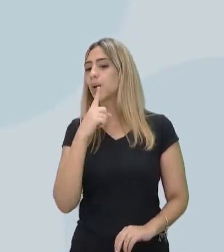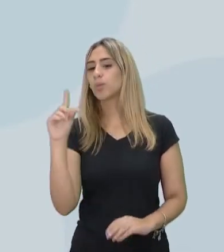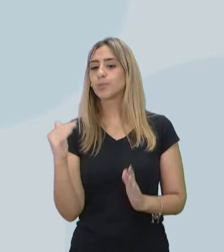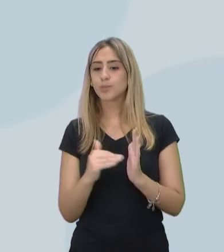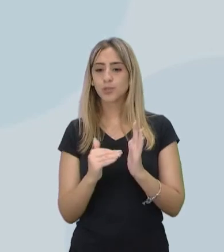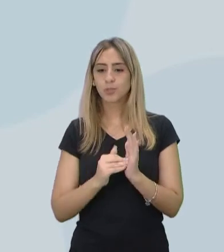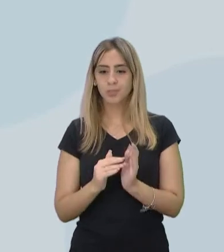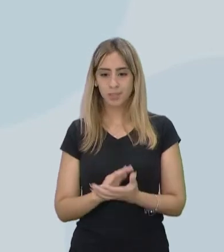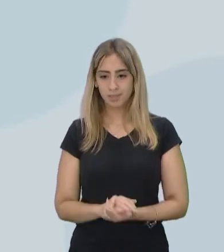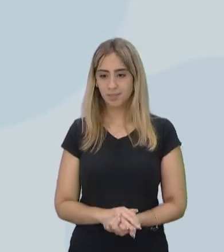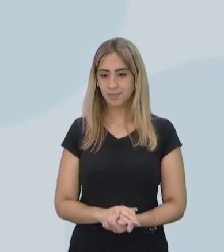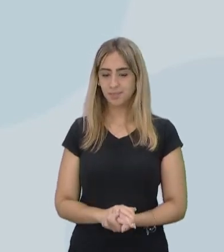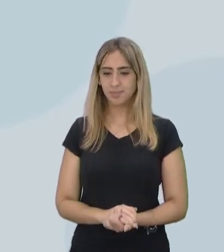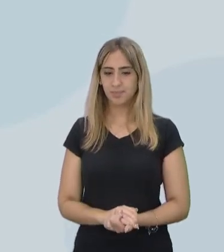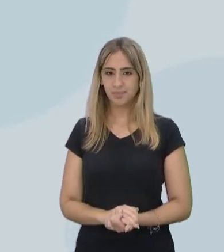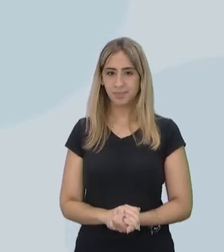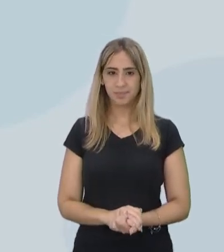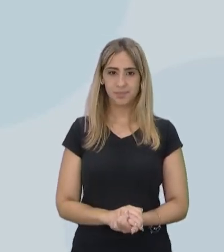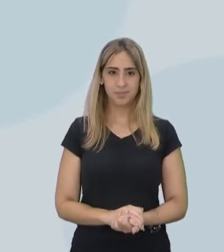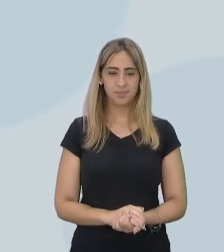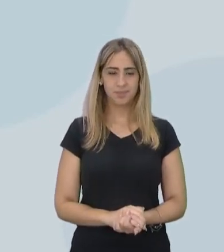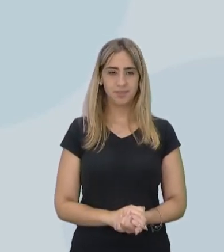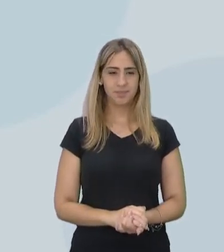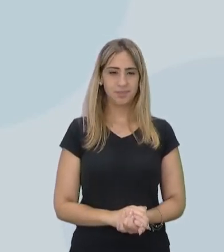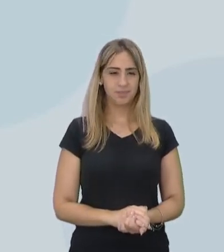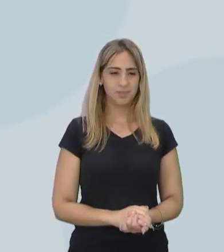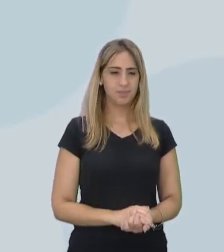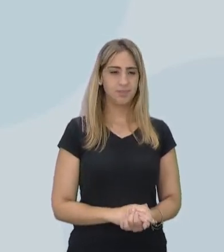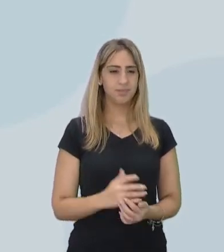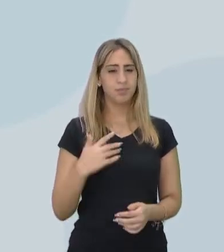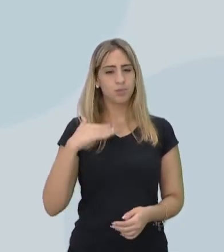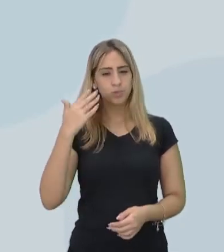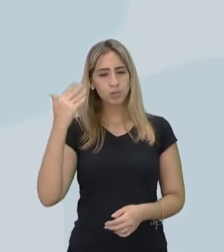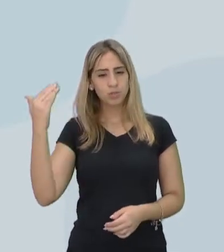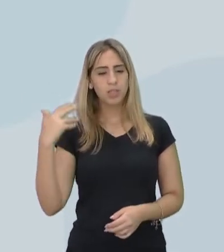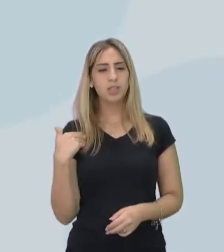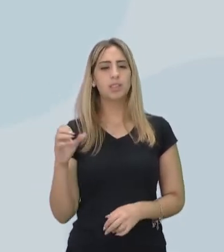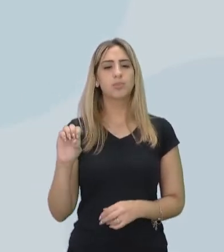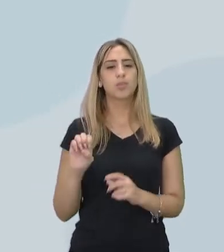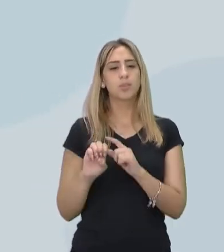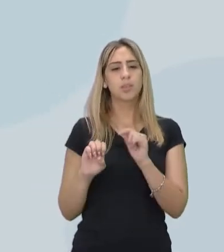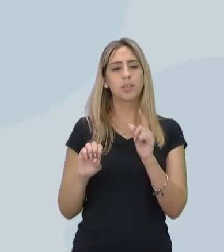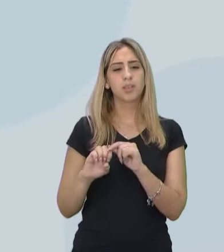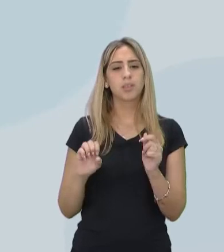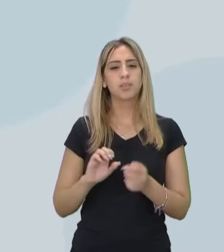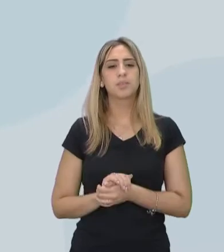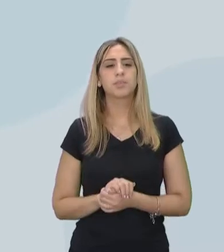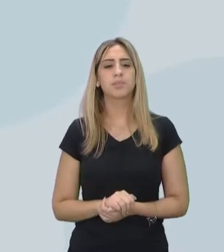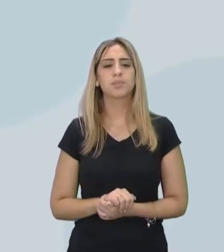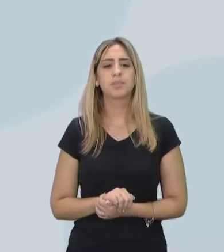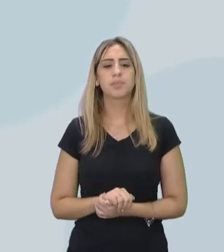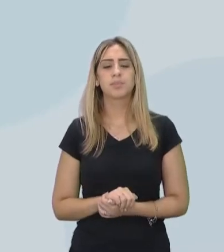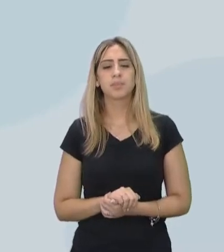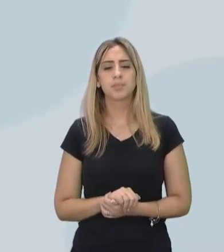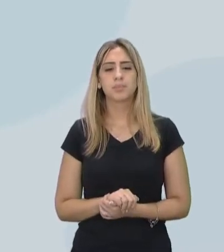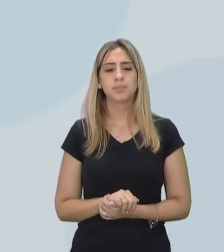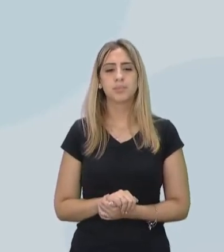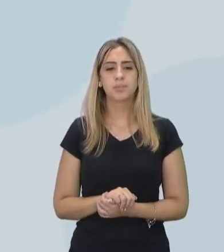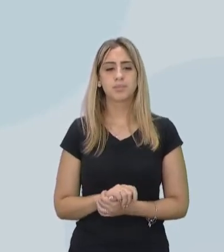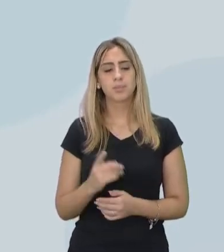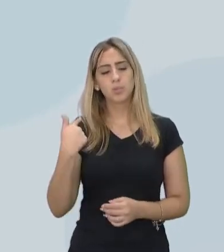Então vamos lá. Então, se eu vou ter sucesso, empreendedor, Eu vejo aí